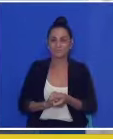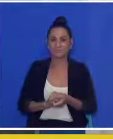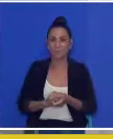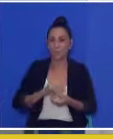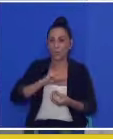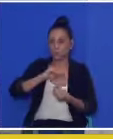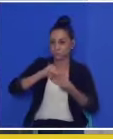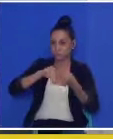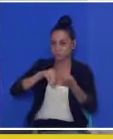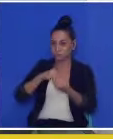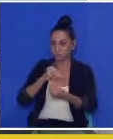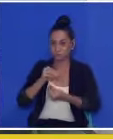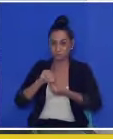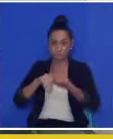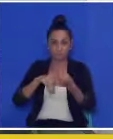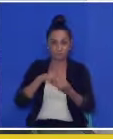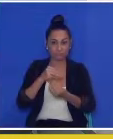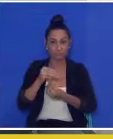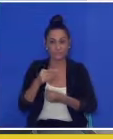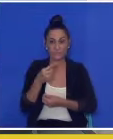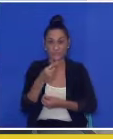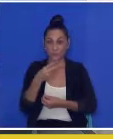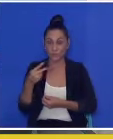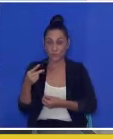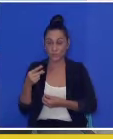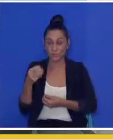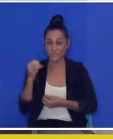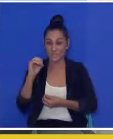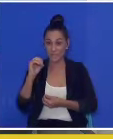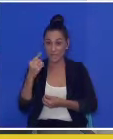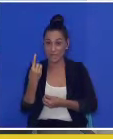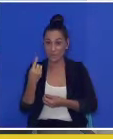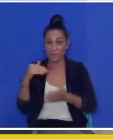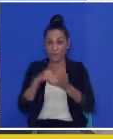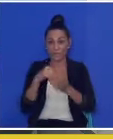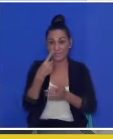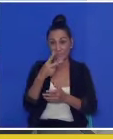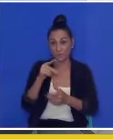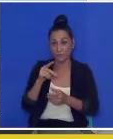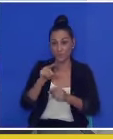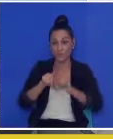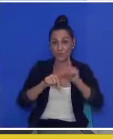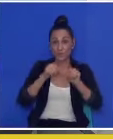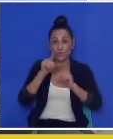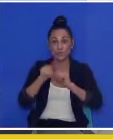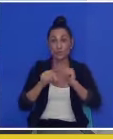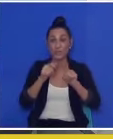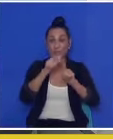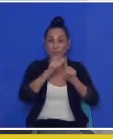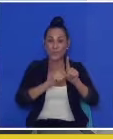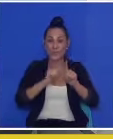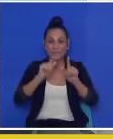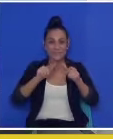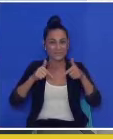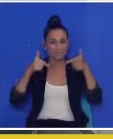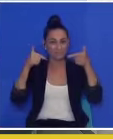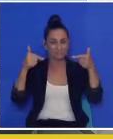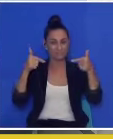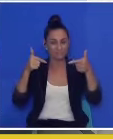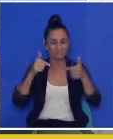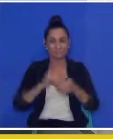Globo carregado, embaralhando 12 bolas numeradas de 0 a 12. Sorteio do mês da sorte.